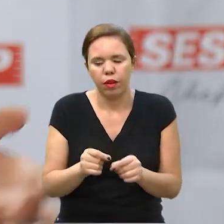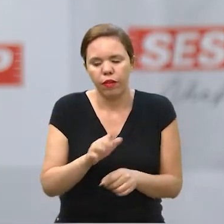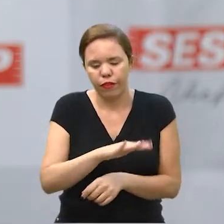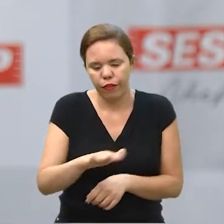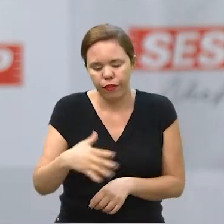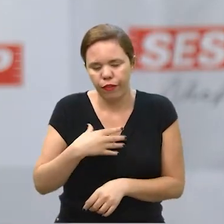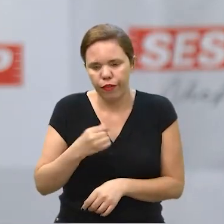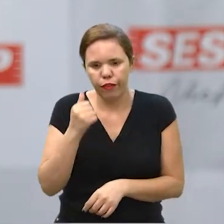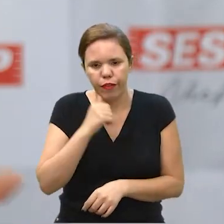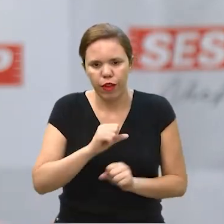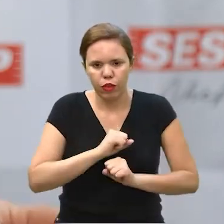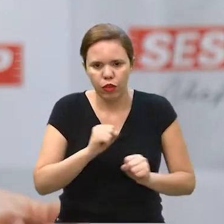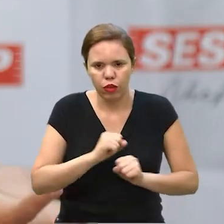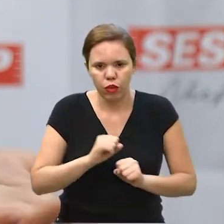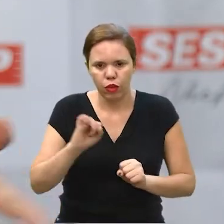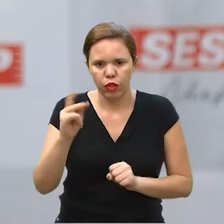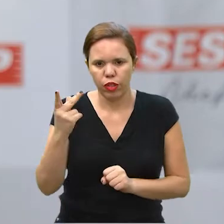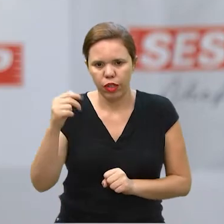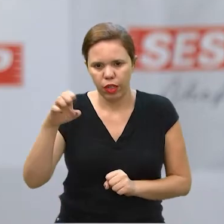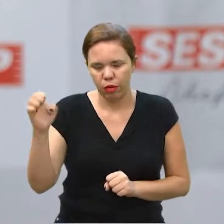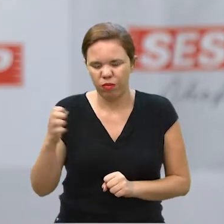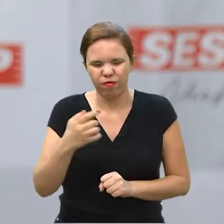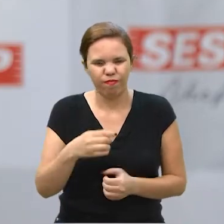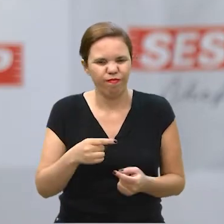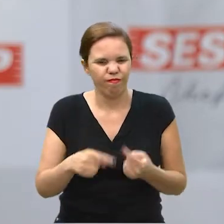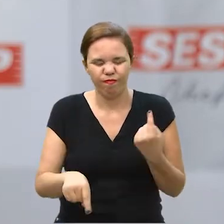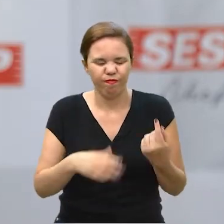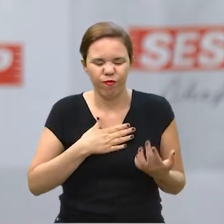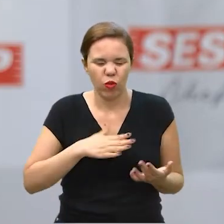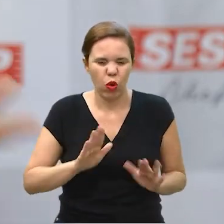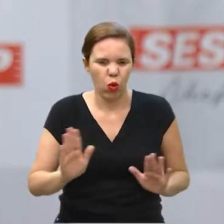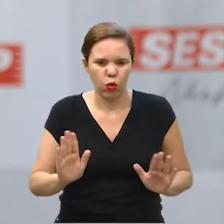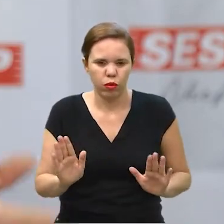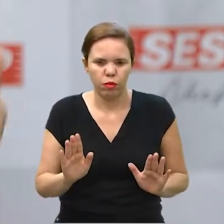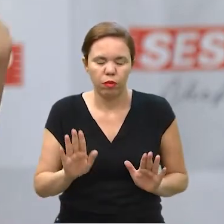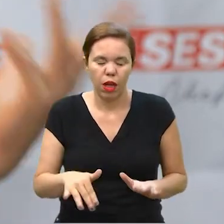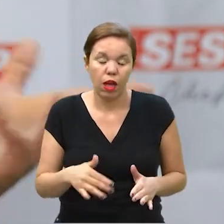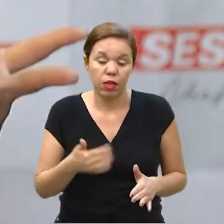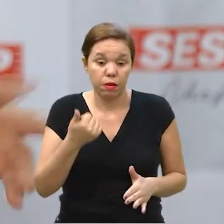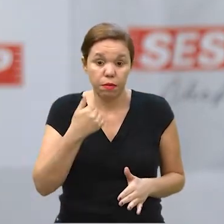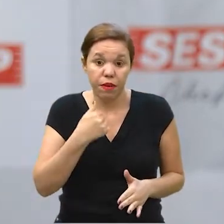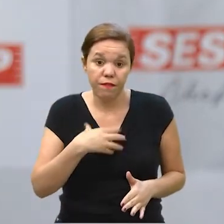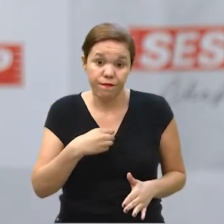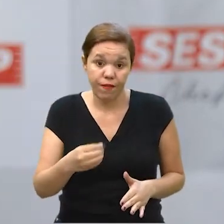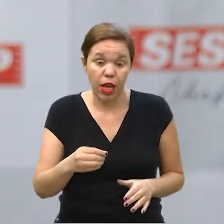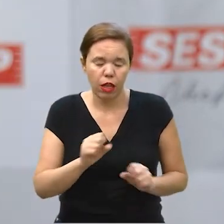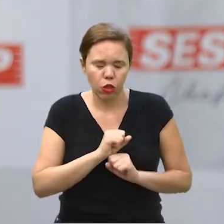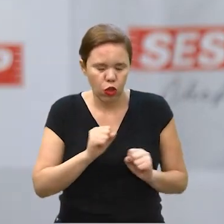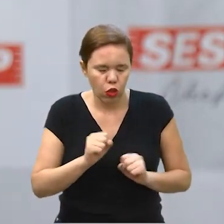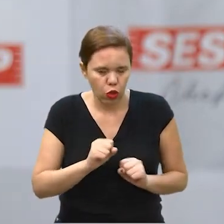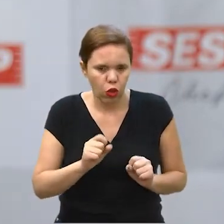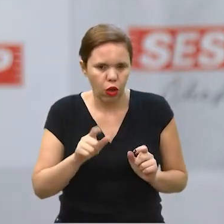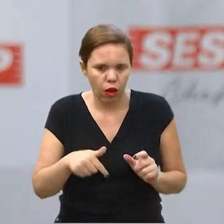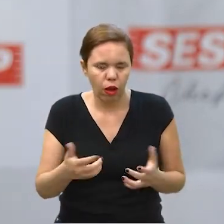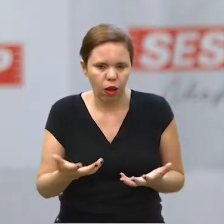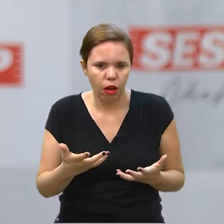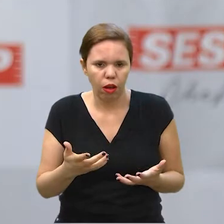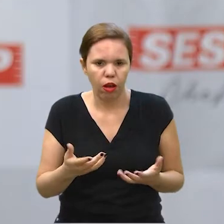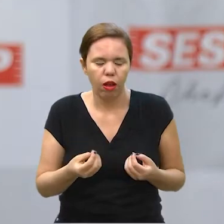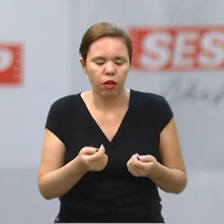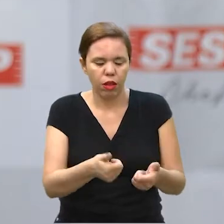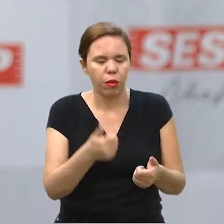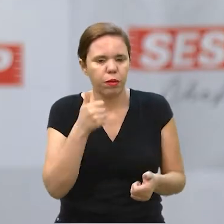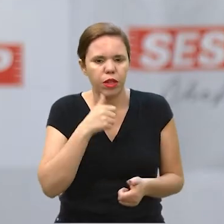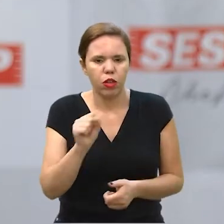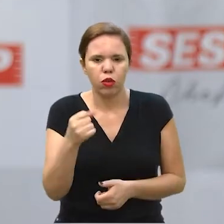comer essas coisas, né? Inhame não é gostoso, foi analisado esse ponto de vista. A minha filha adora, aí eu criei essas receitas assim pra dar pra uma menina de